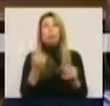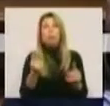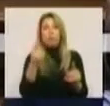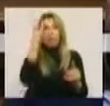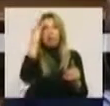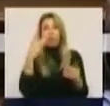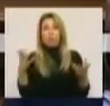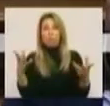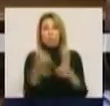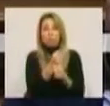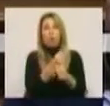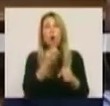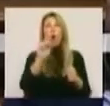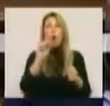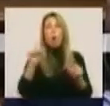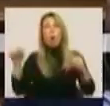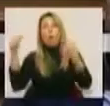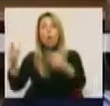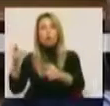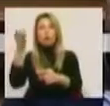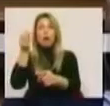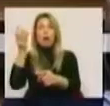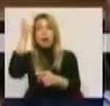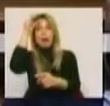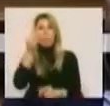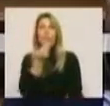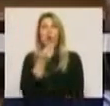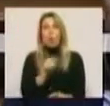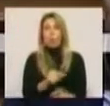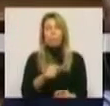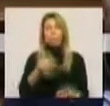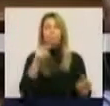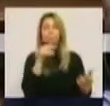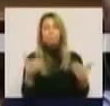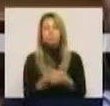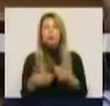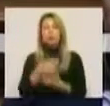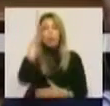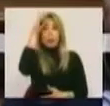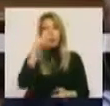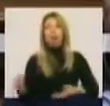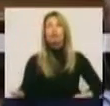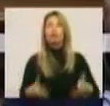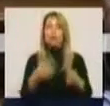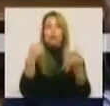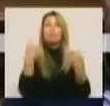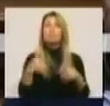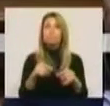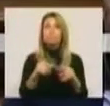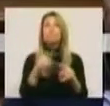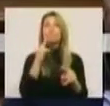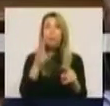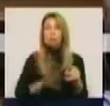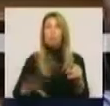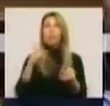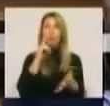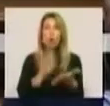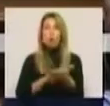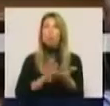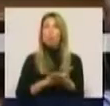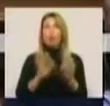por necrófagos e predadores. A mortalidade animal nas estradas tem uma componente sistemática comprovada e zonas de